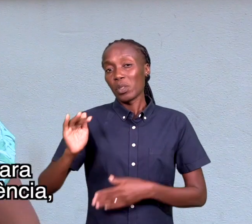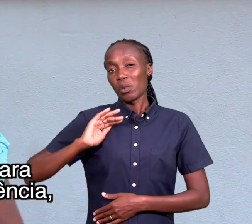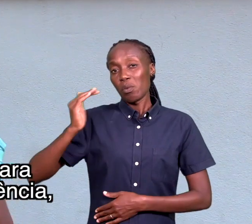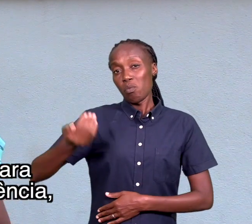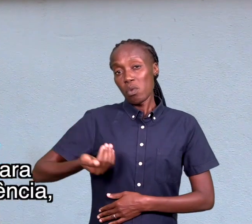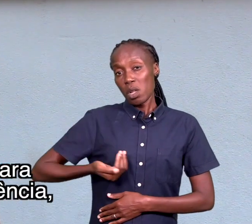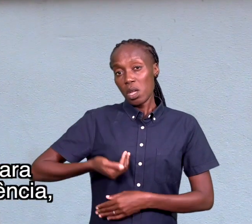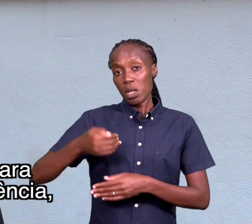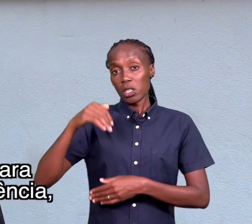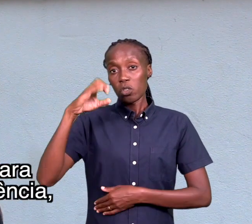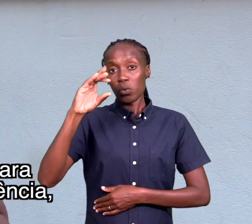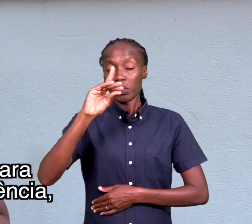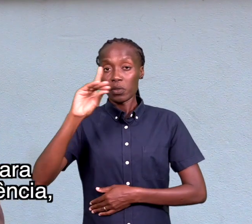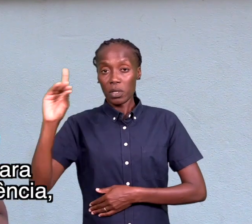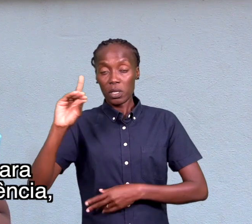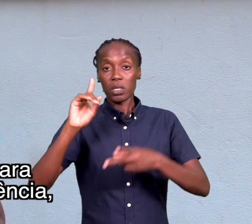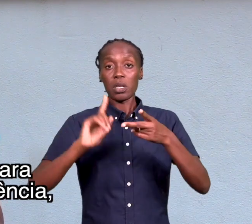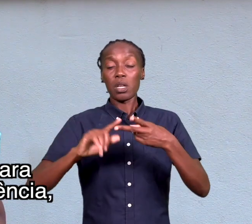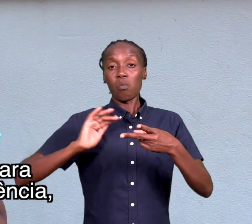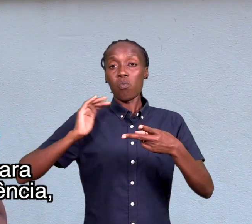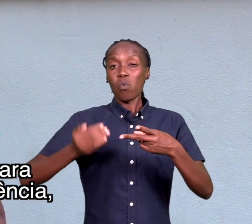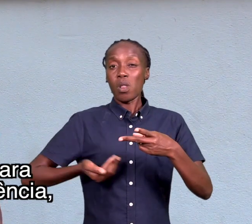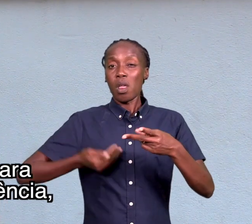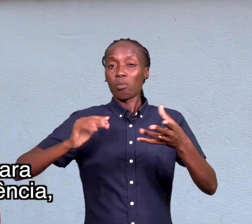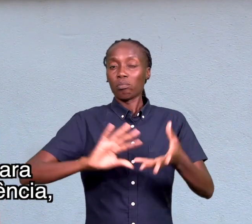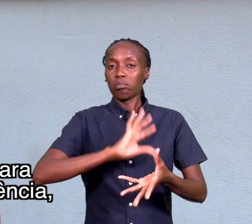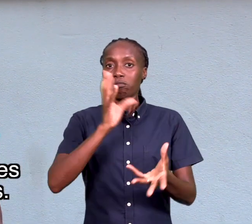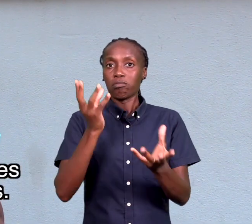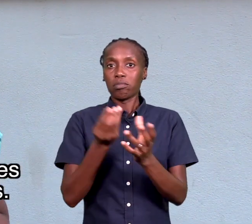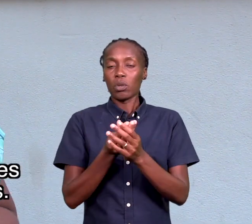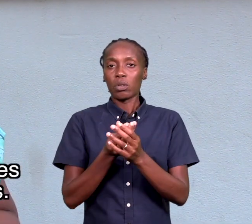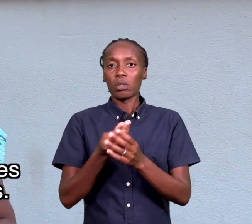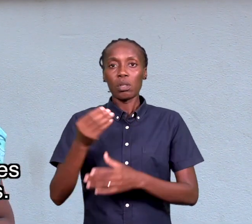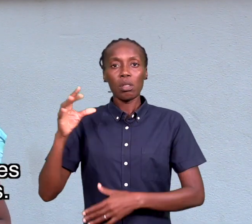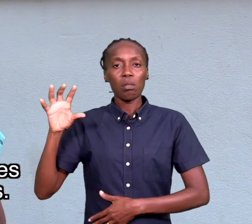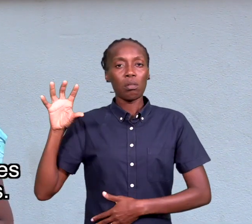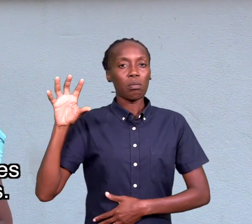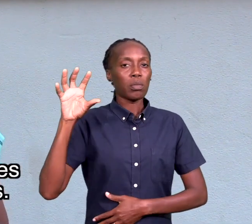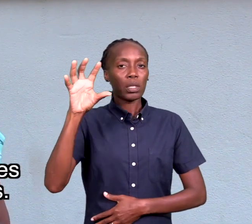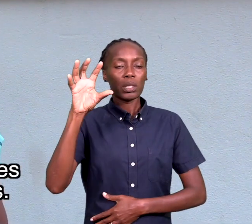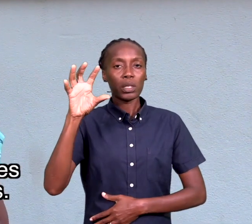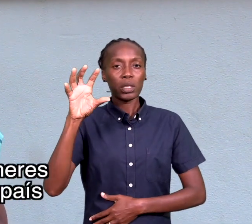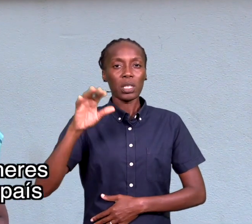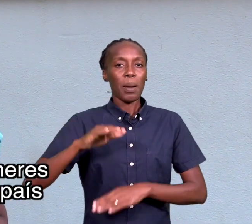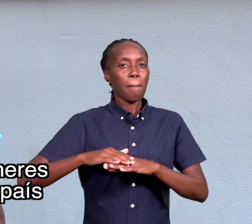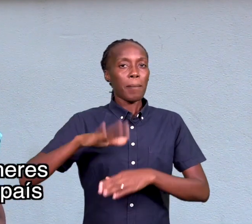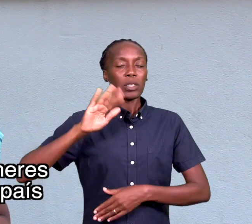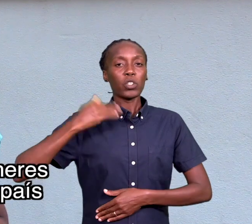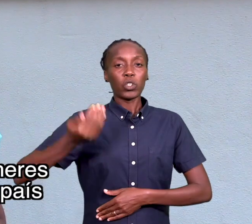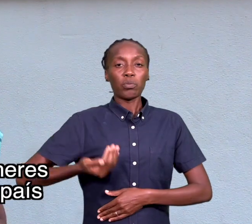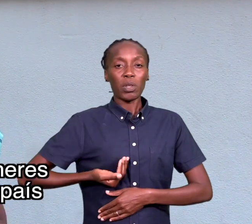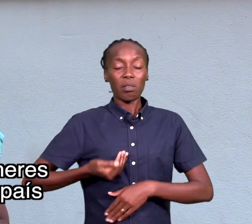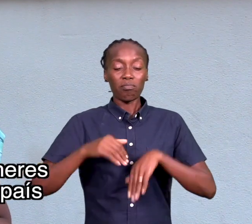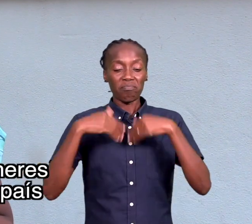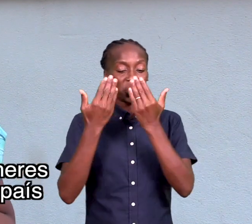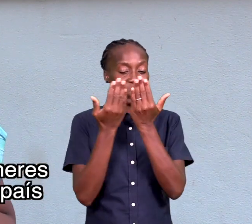Bem, infelizmente, não só para as mulheres com deficiência, mas para as mulheres de todo o nosso país. Grande parte das